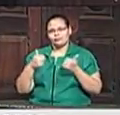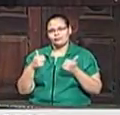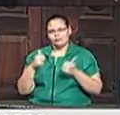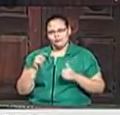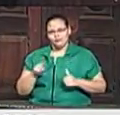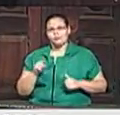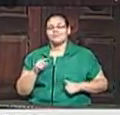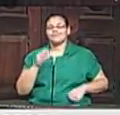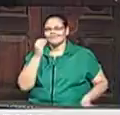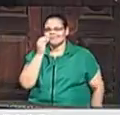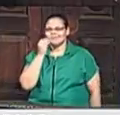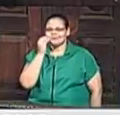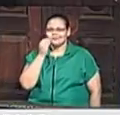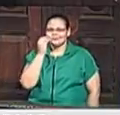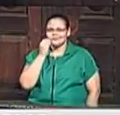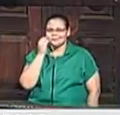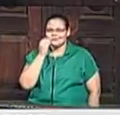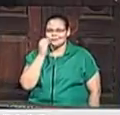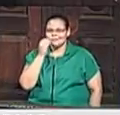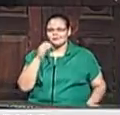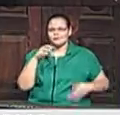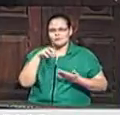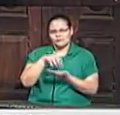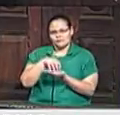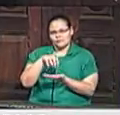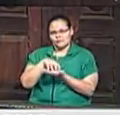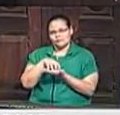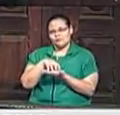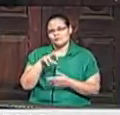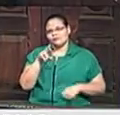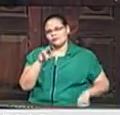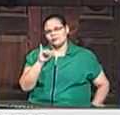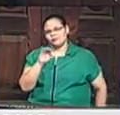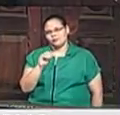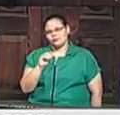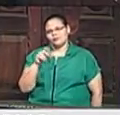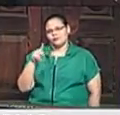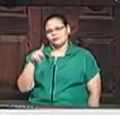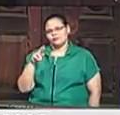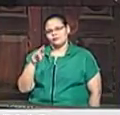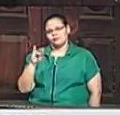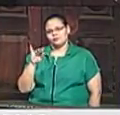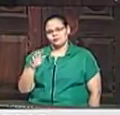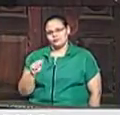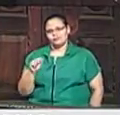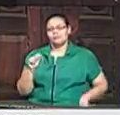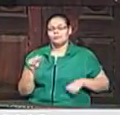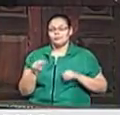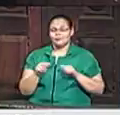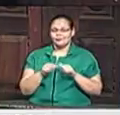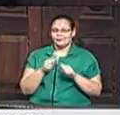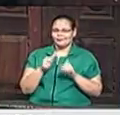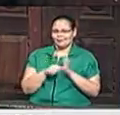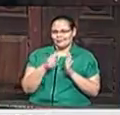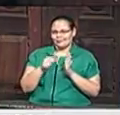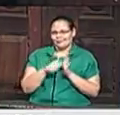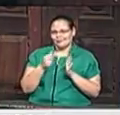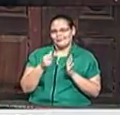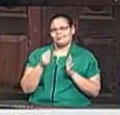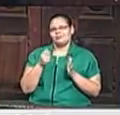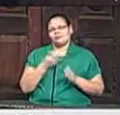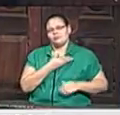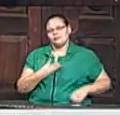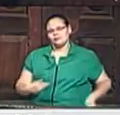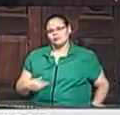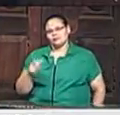que experimentou o Rio Previdência a partir do primeiro governo Sérgio Cabral. E diz